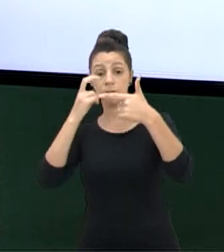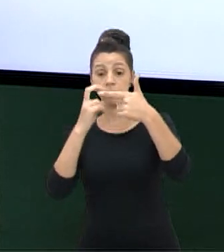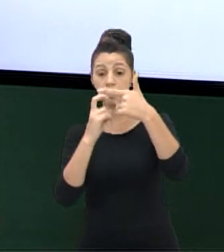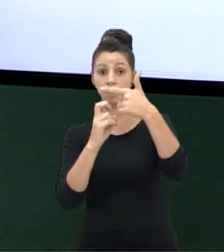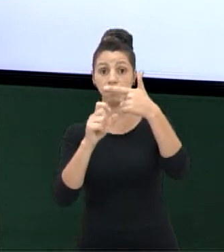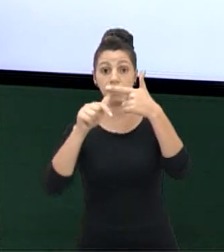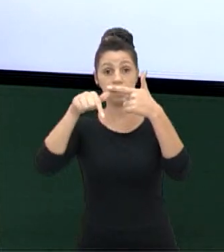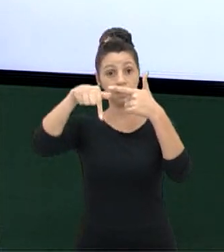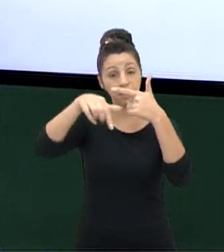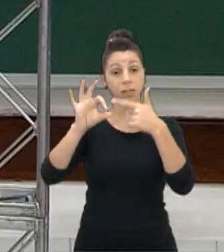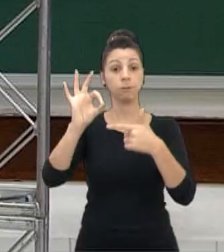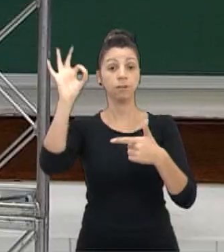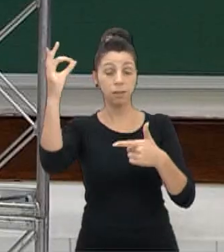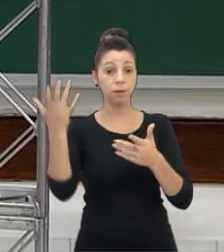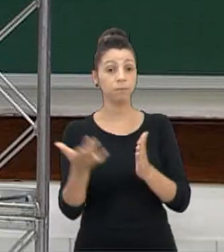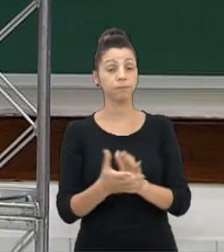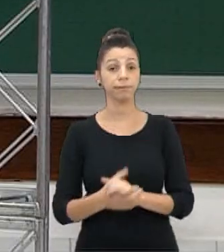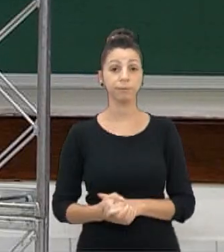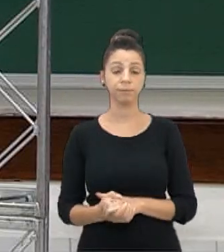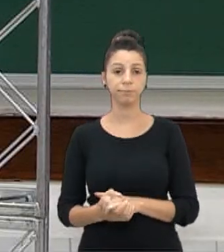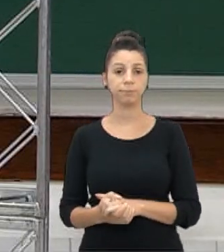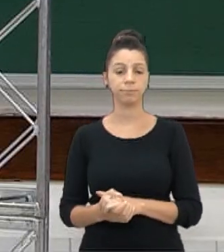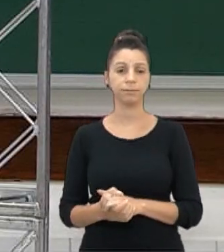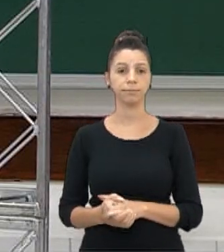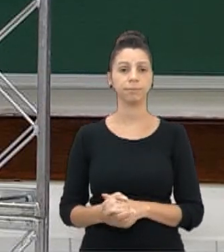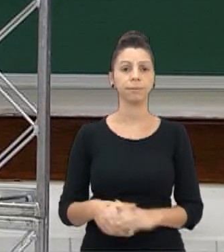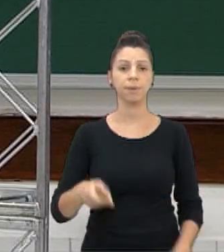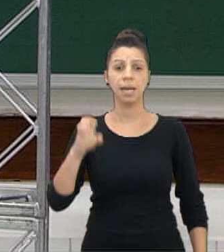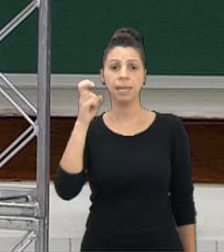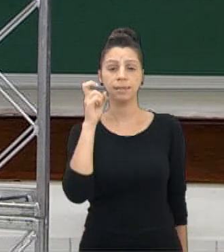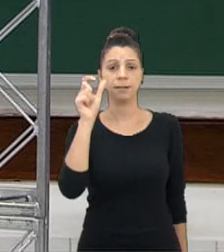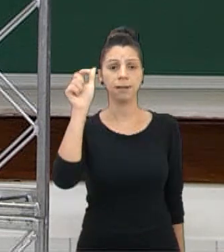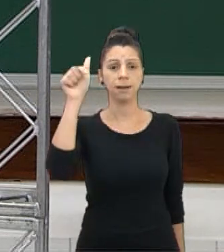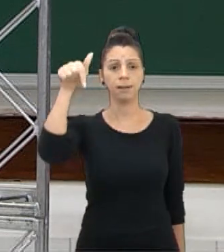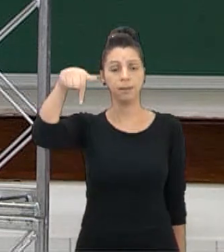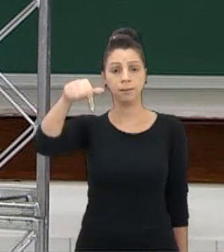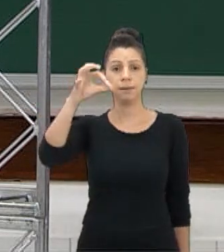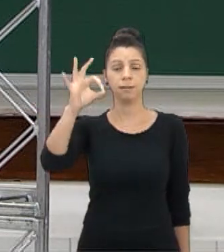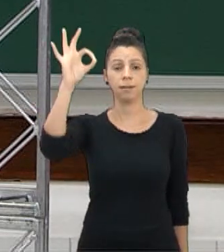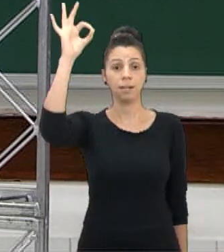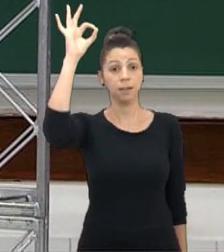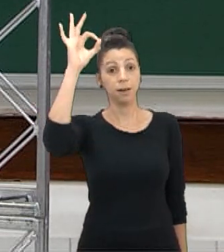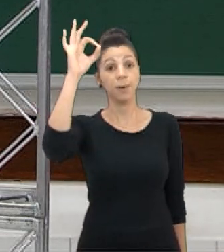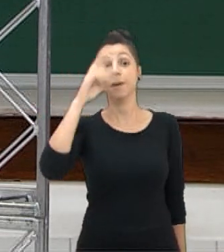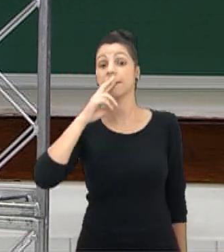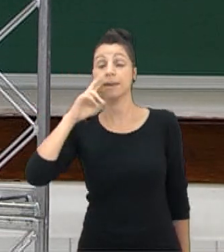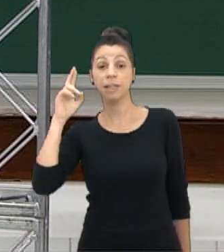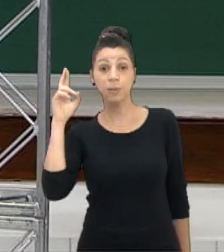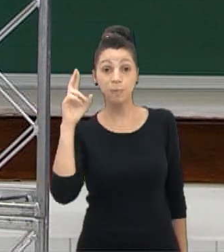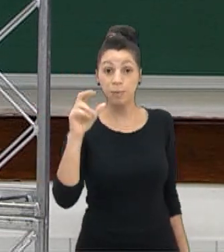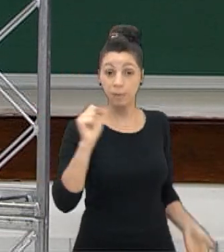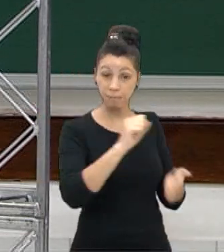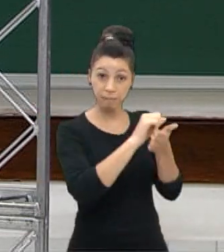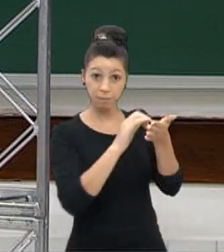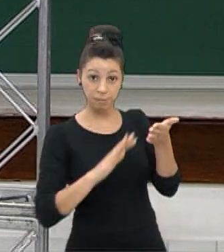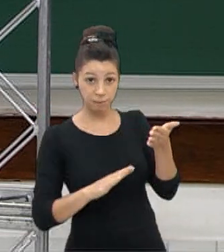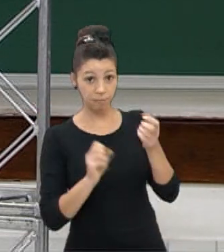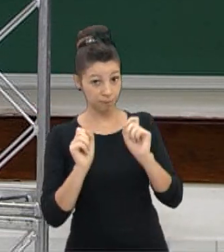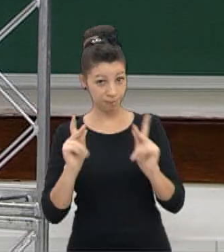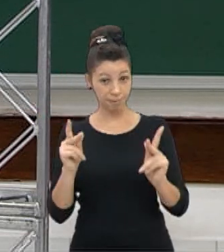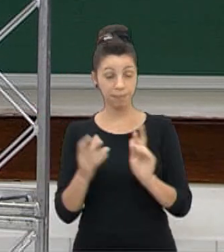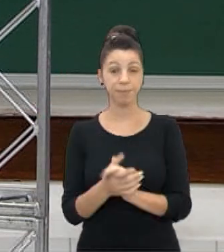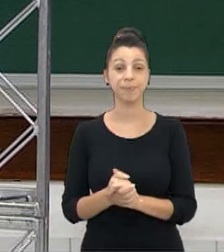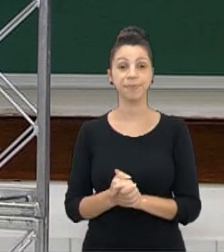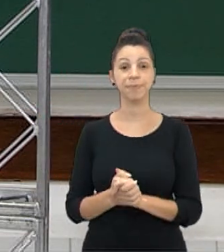57 graus. 57 graus é a nossa solução deste exercício. Tudo bem? Bom,